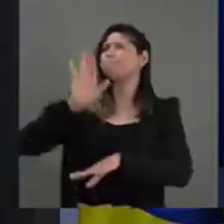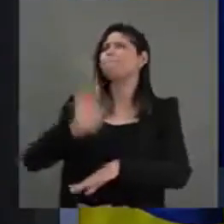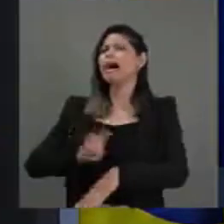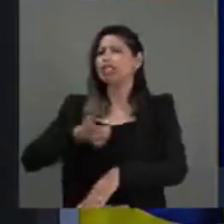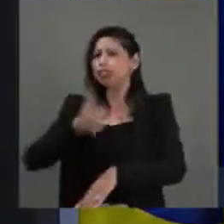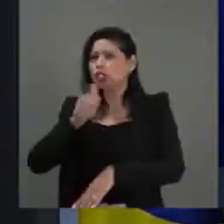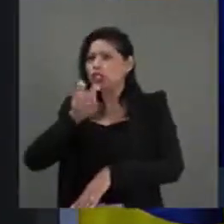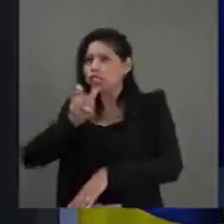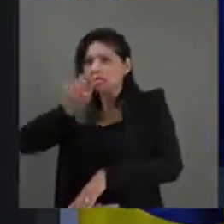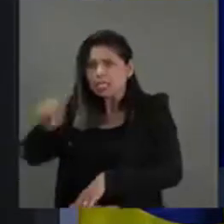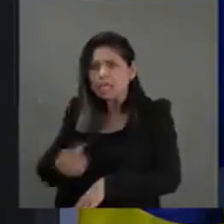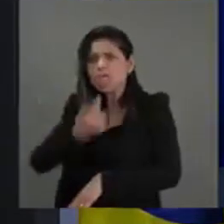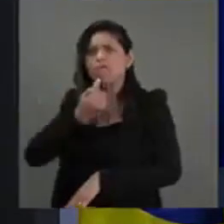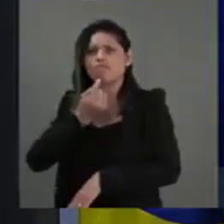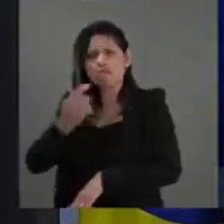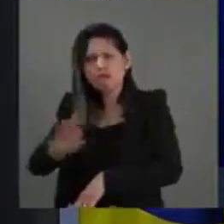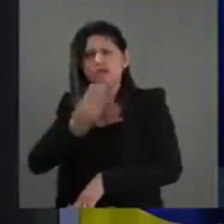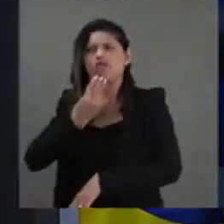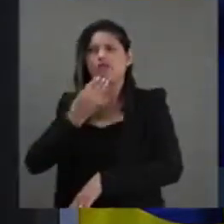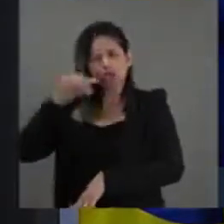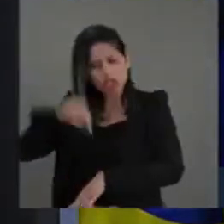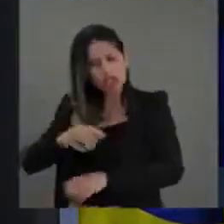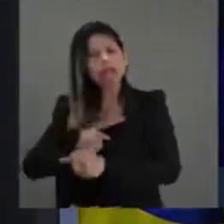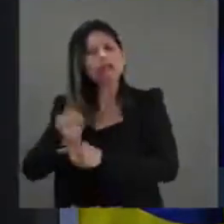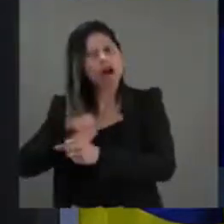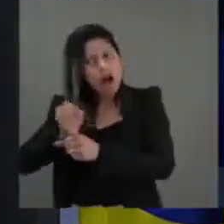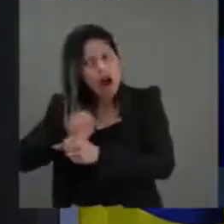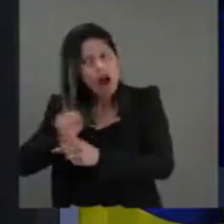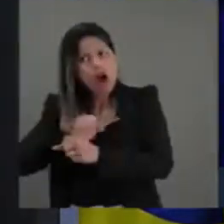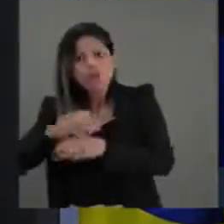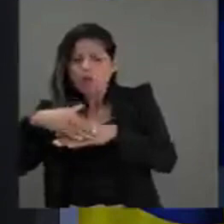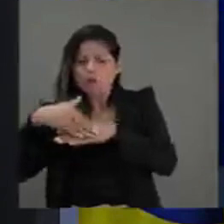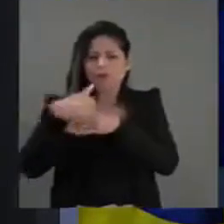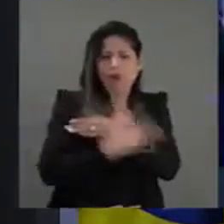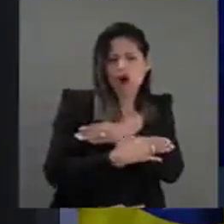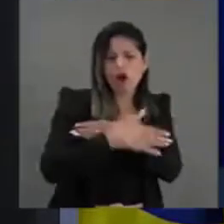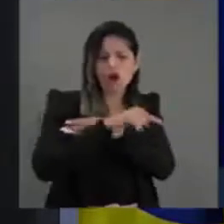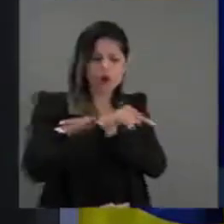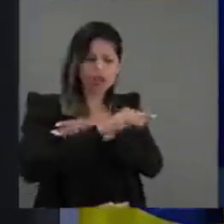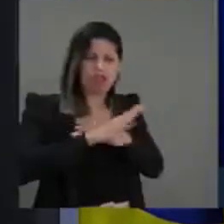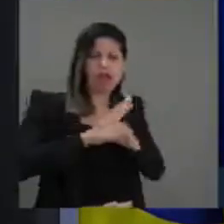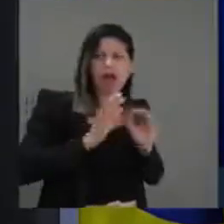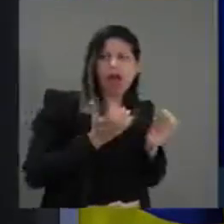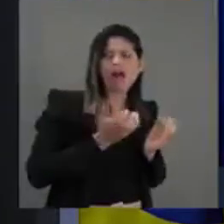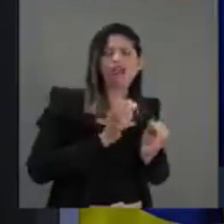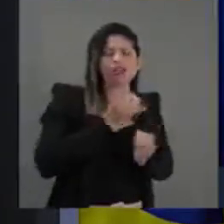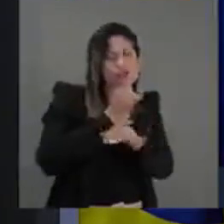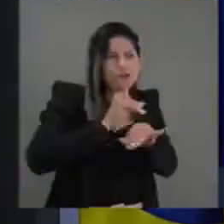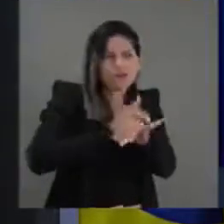reais só esse ano. Fora a publicidade, que vem uma média de 10 milhões.